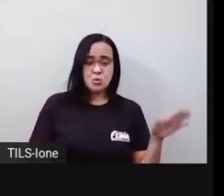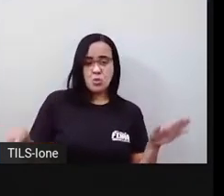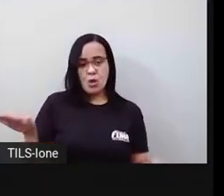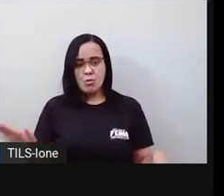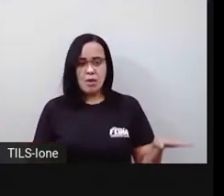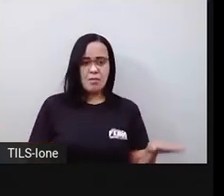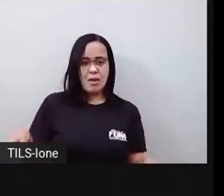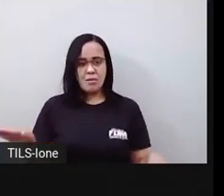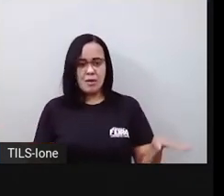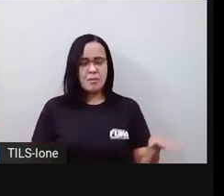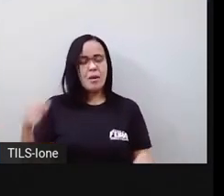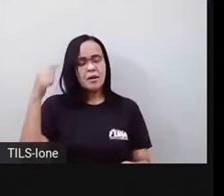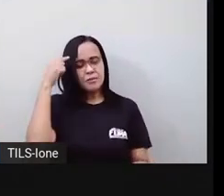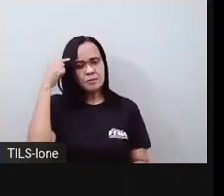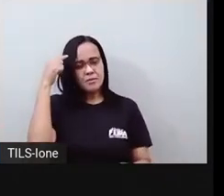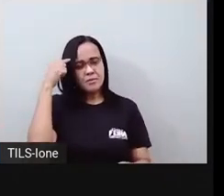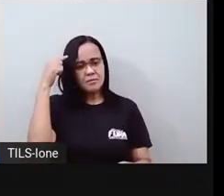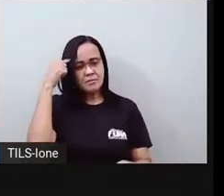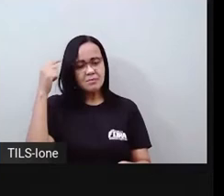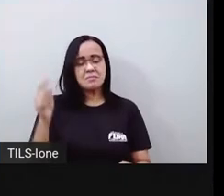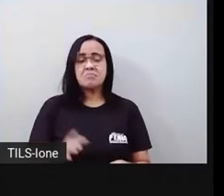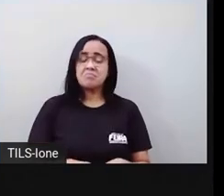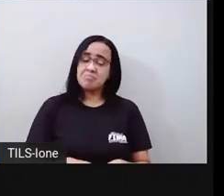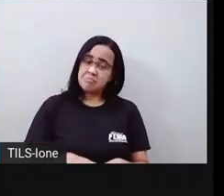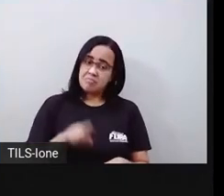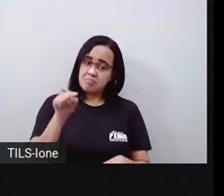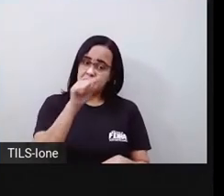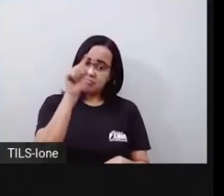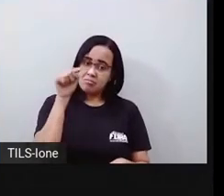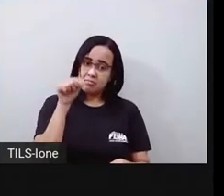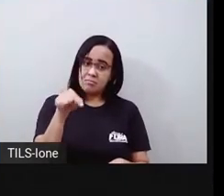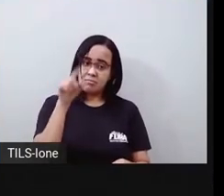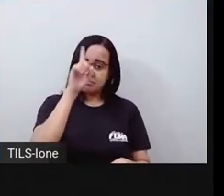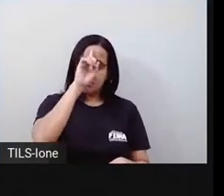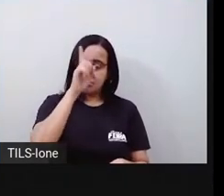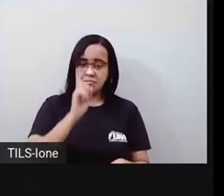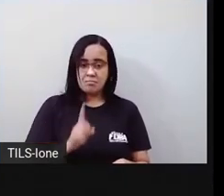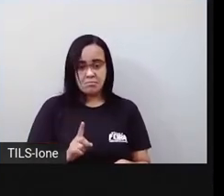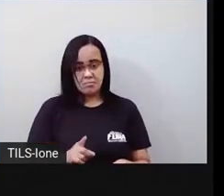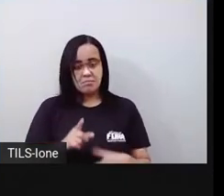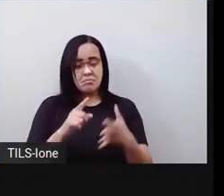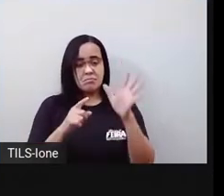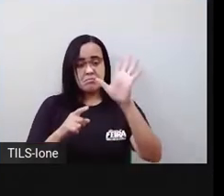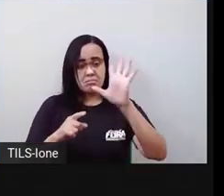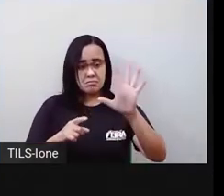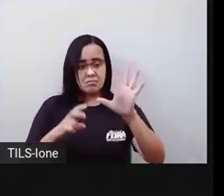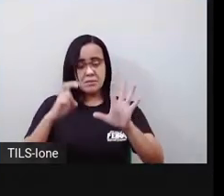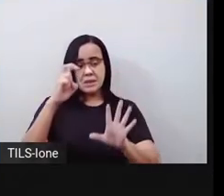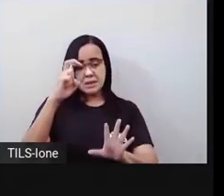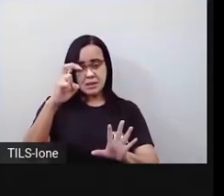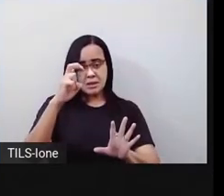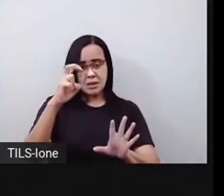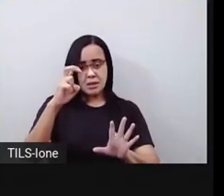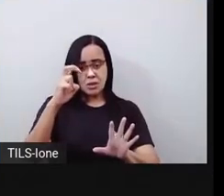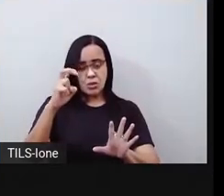Pensa aí. Não sei, vamos ver. E o number five foi